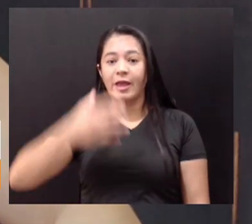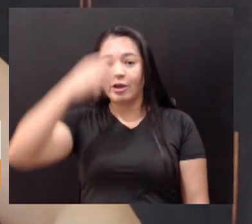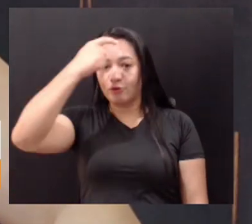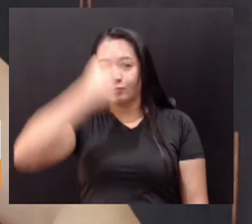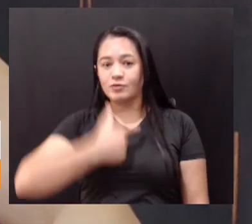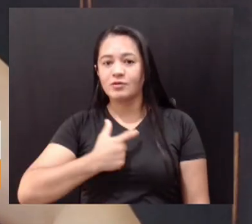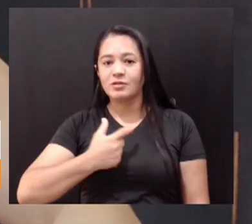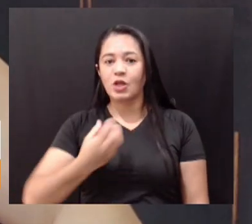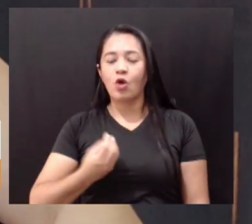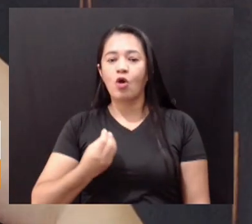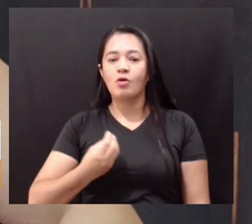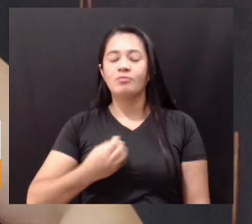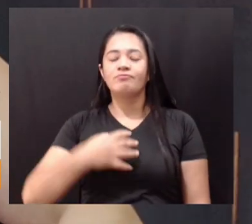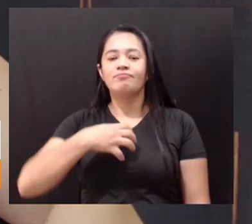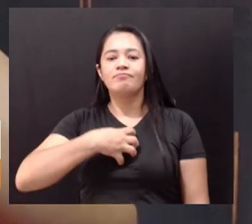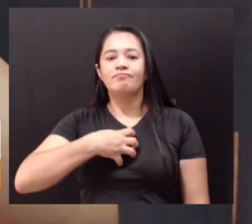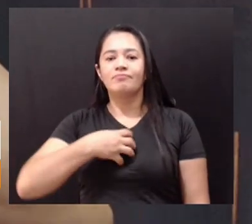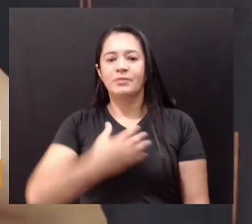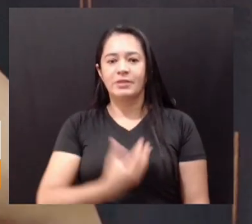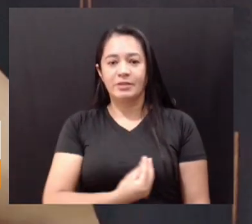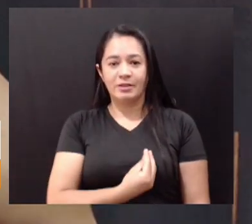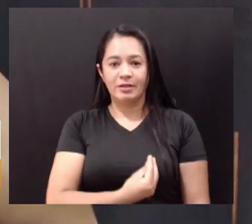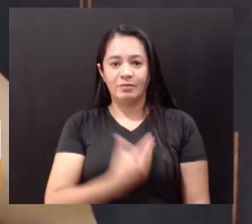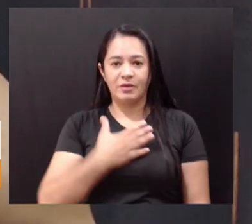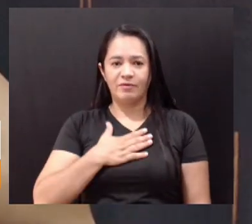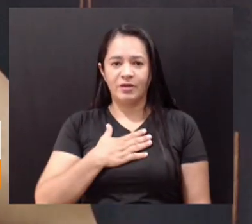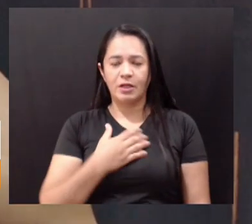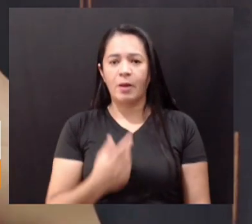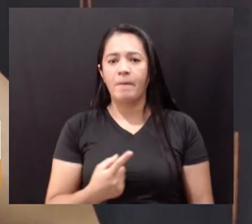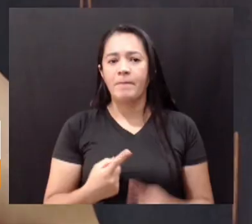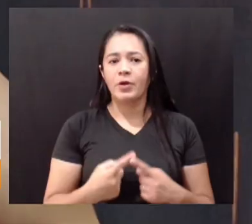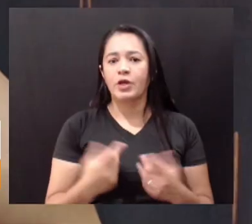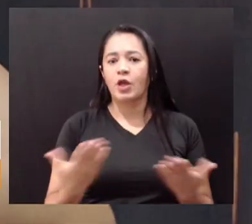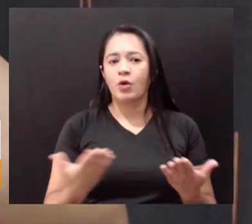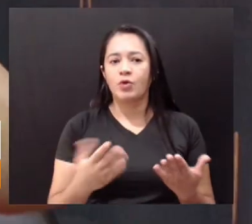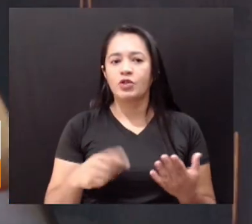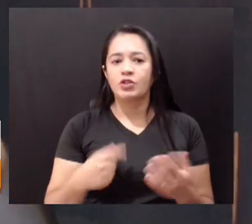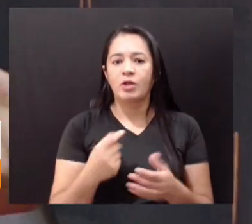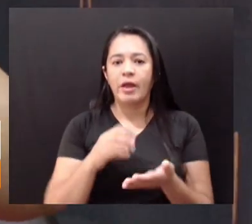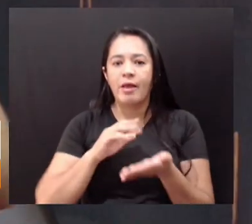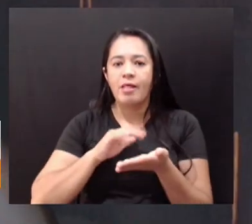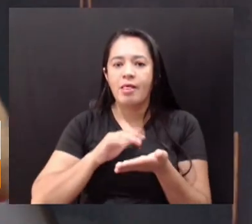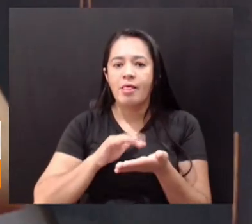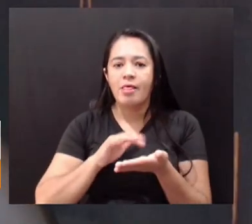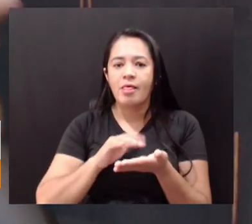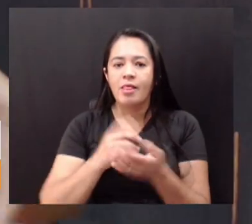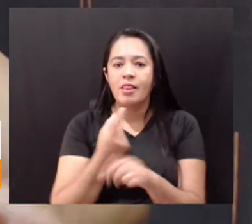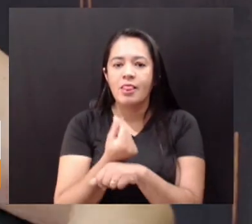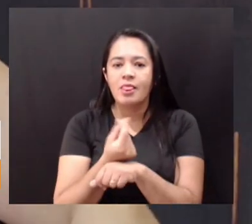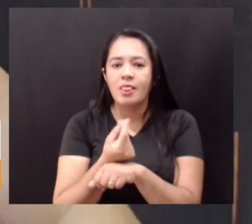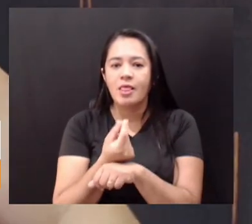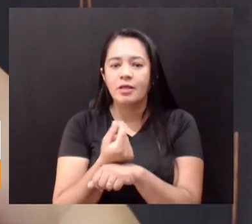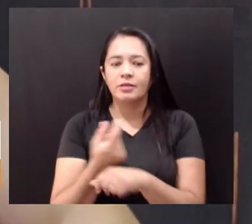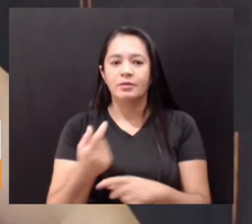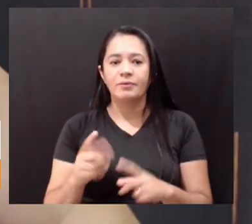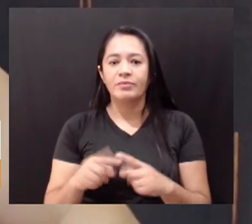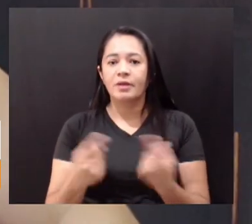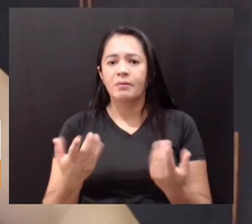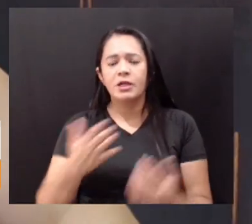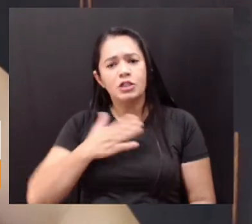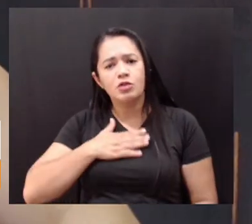vida, né? Porque hoje a gente fica contabilizando dinheiro só, mas como eu, com os meus amigos, com